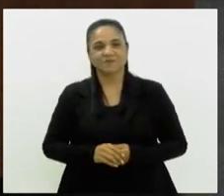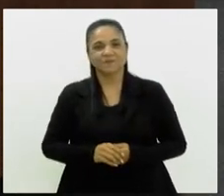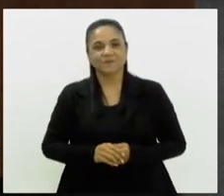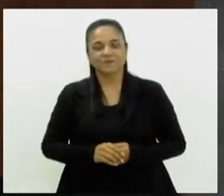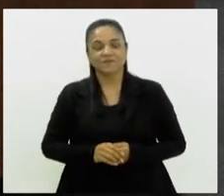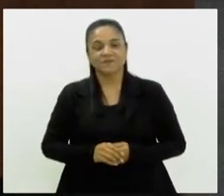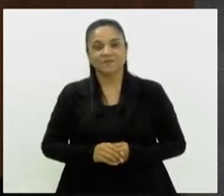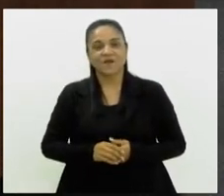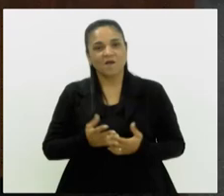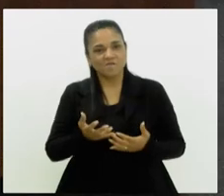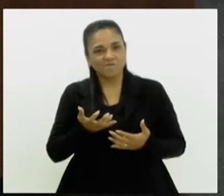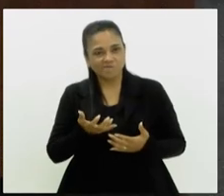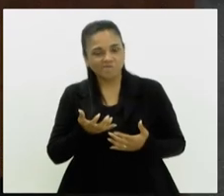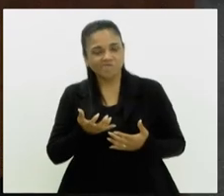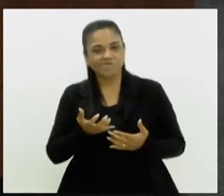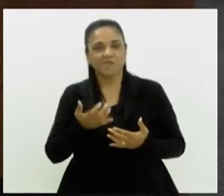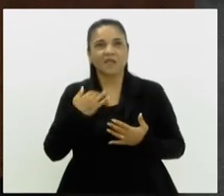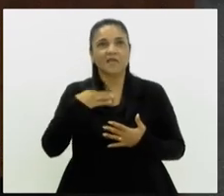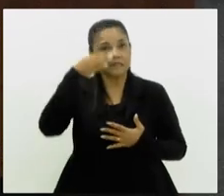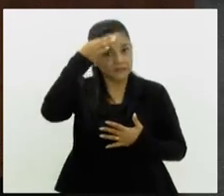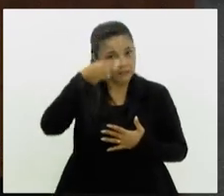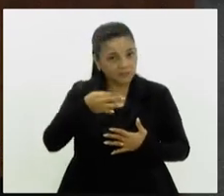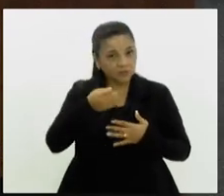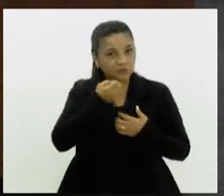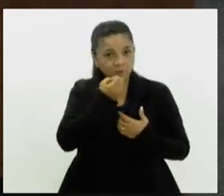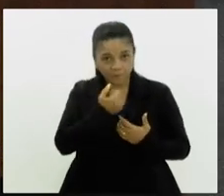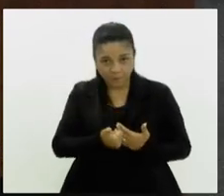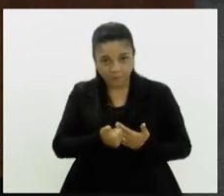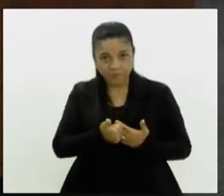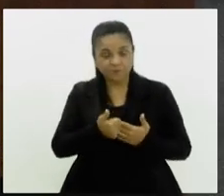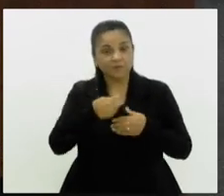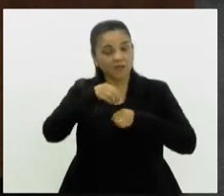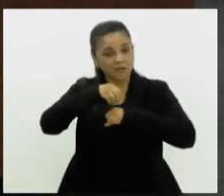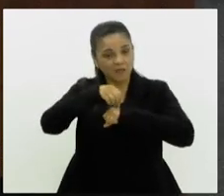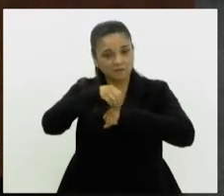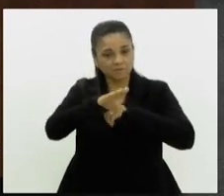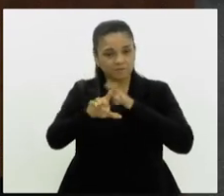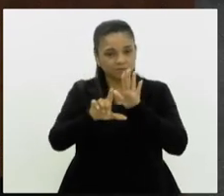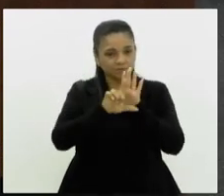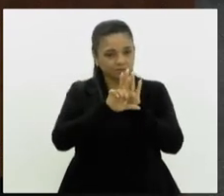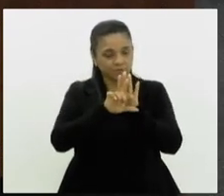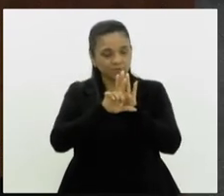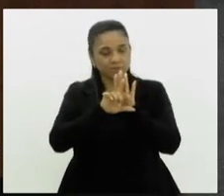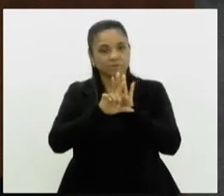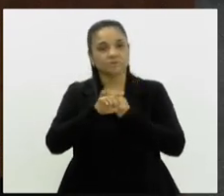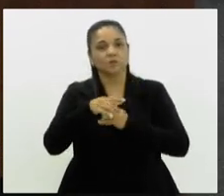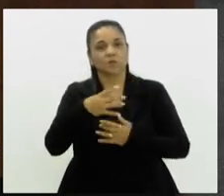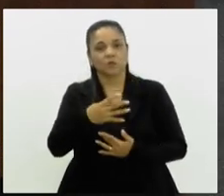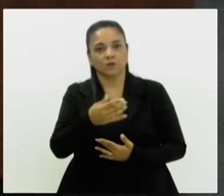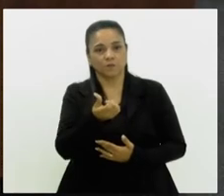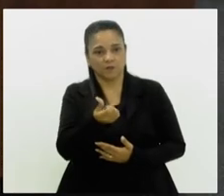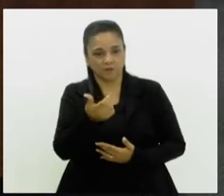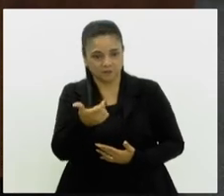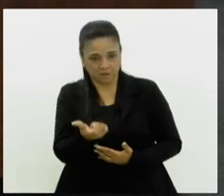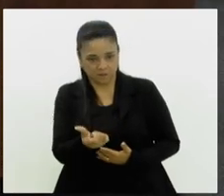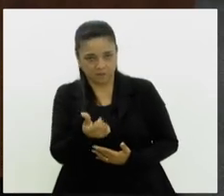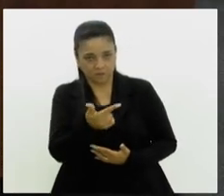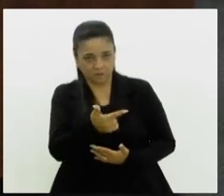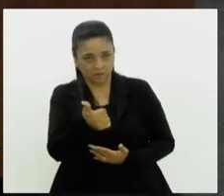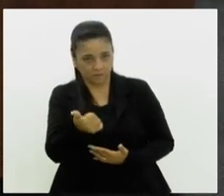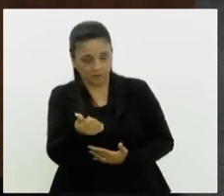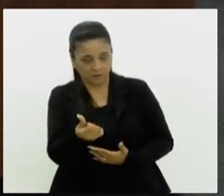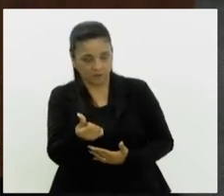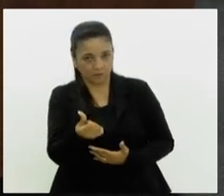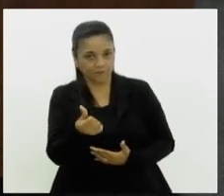Depois eu queria, se eu entendi bem, essa indicação do deputado Marcelo Dino, para o